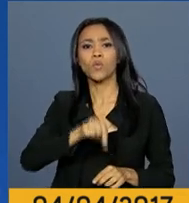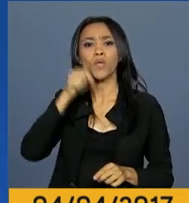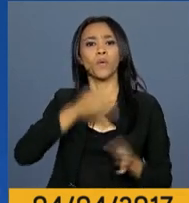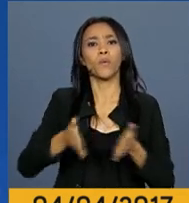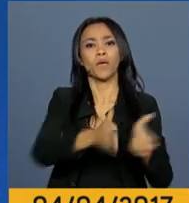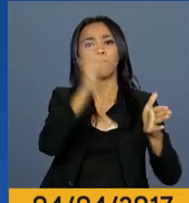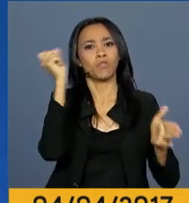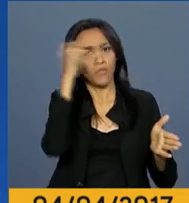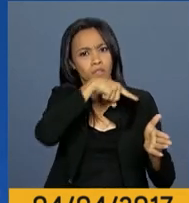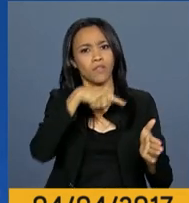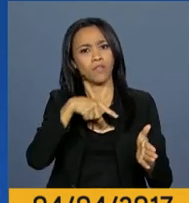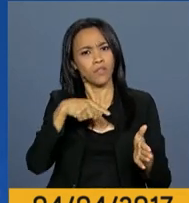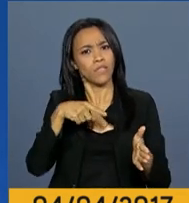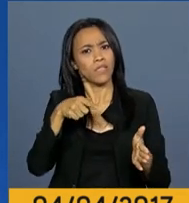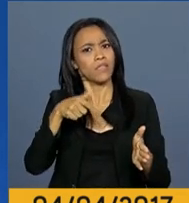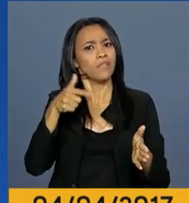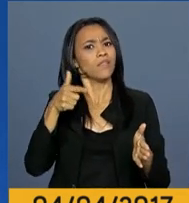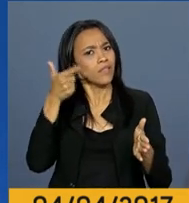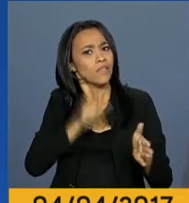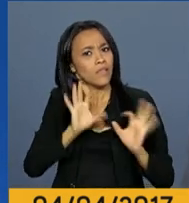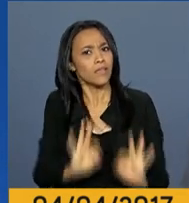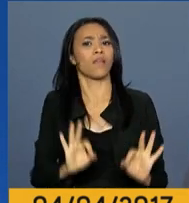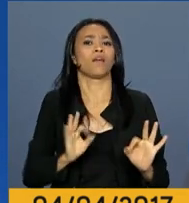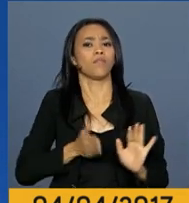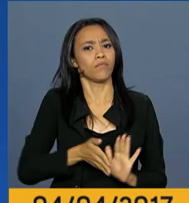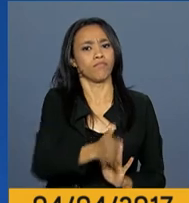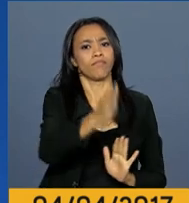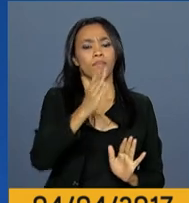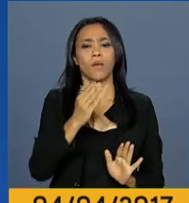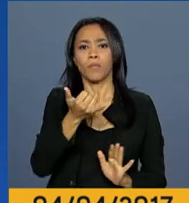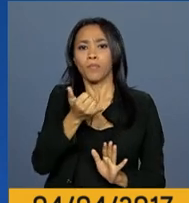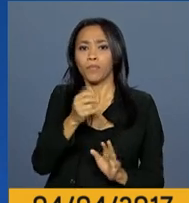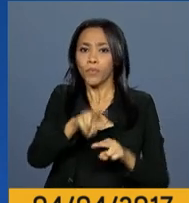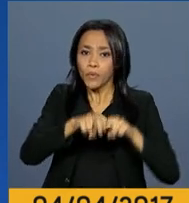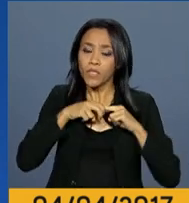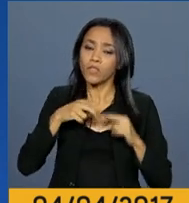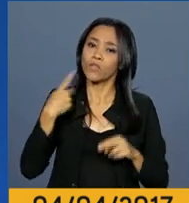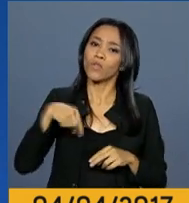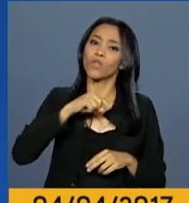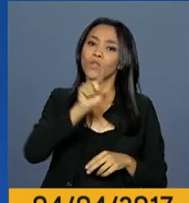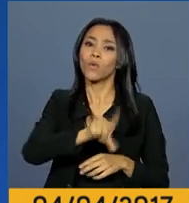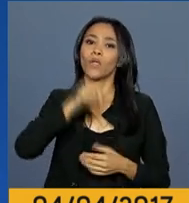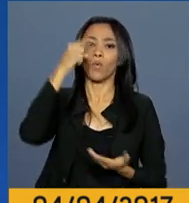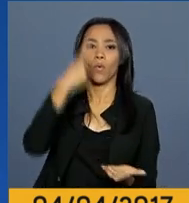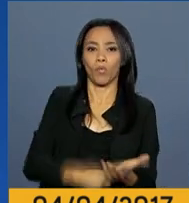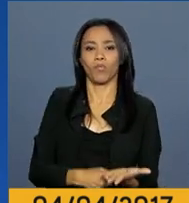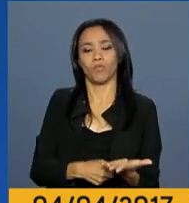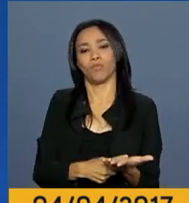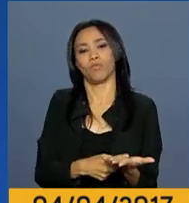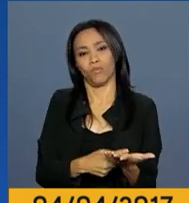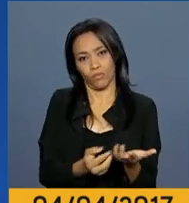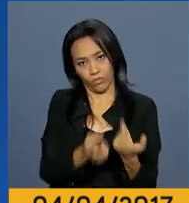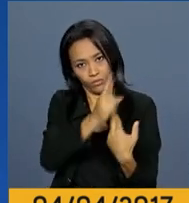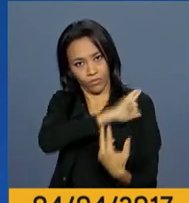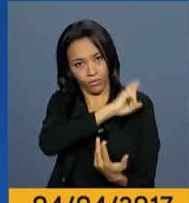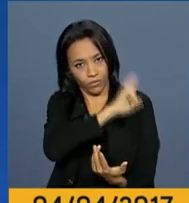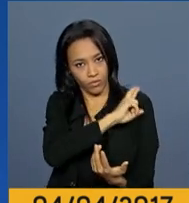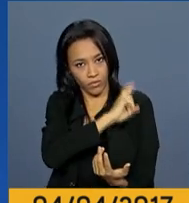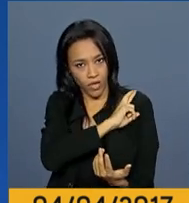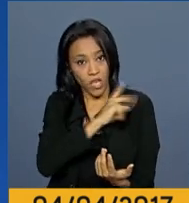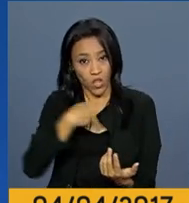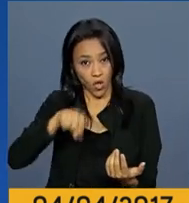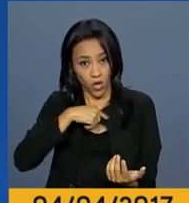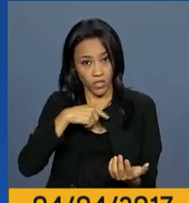é o caminho de dar certo. Daí termos escolhido a responsabilidade, e dela não nos